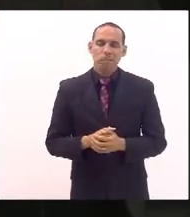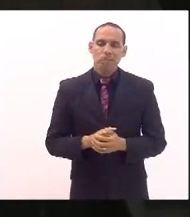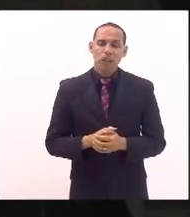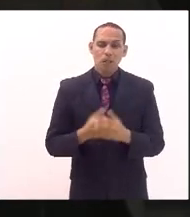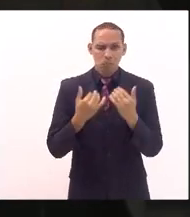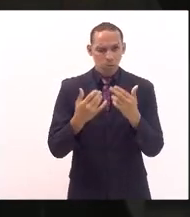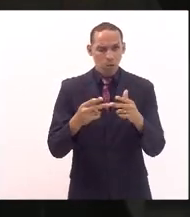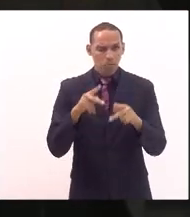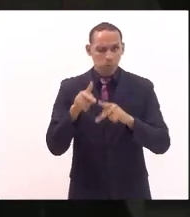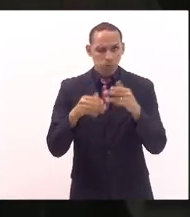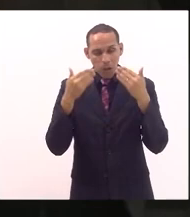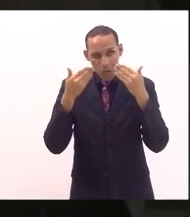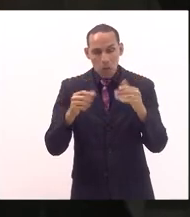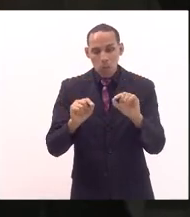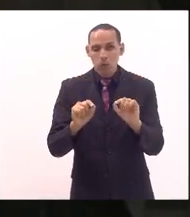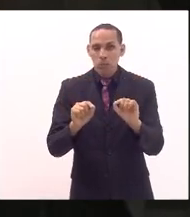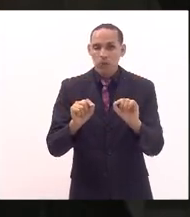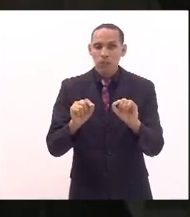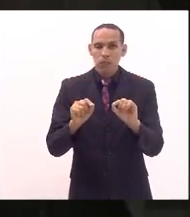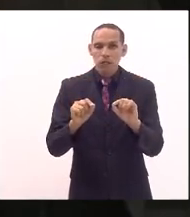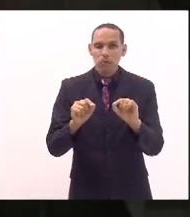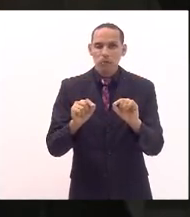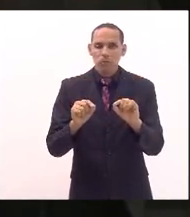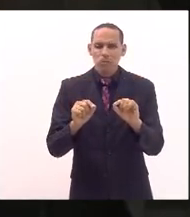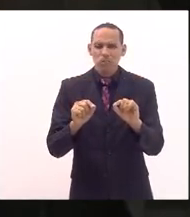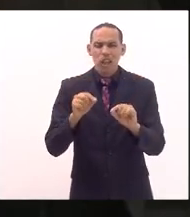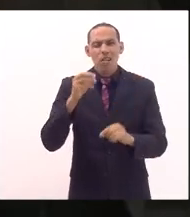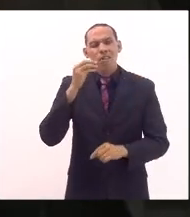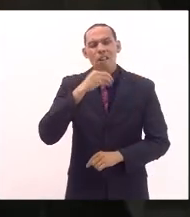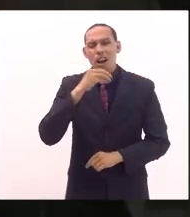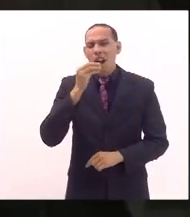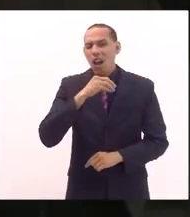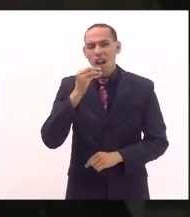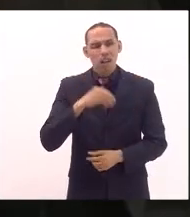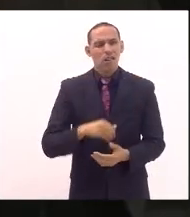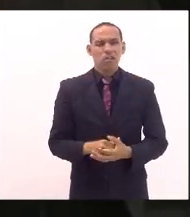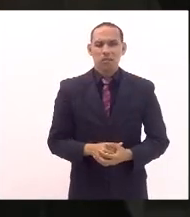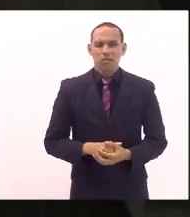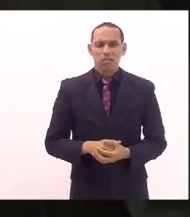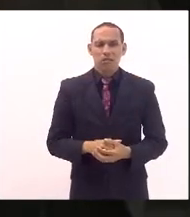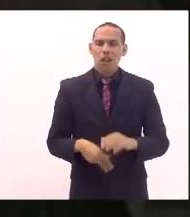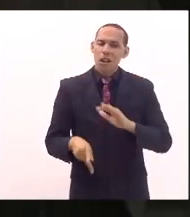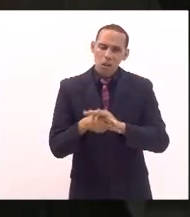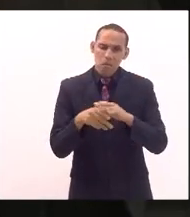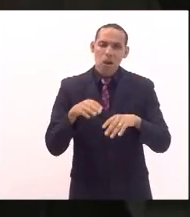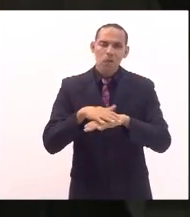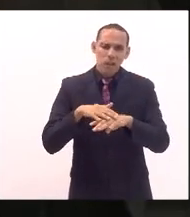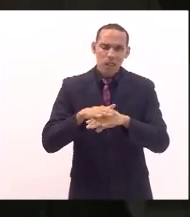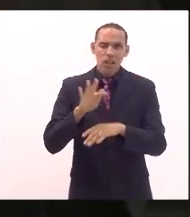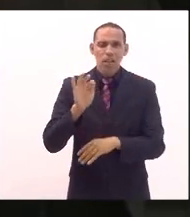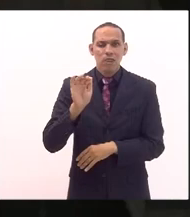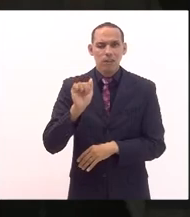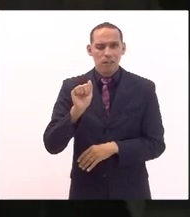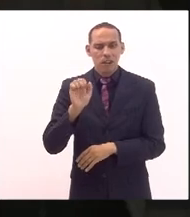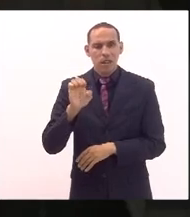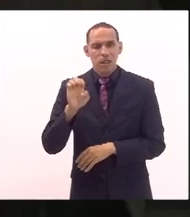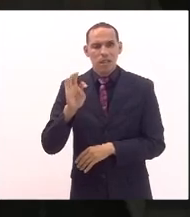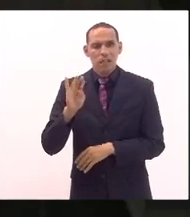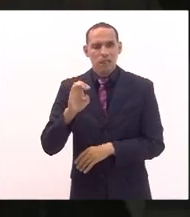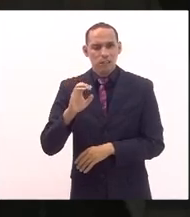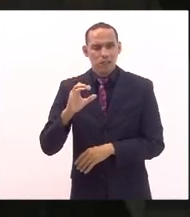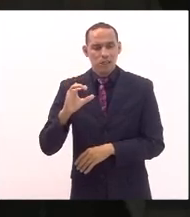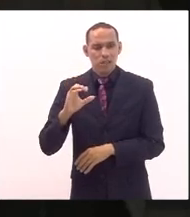revelou uma grande fragilidade da rede Faetec em